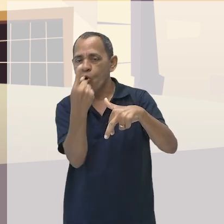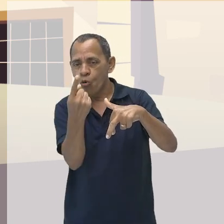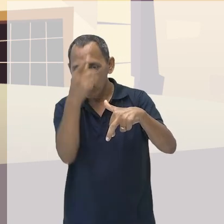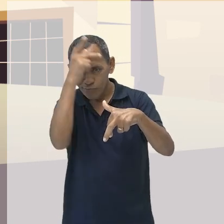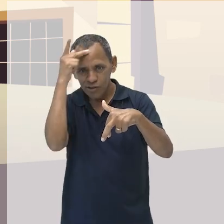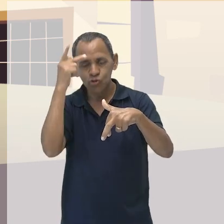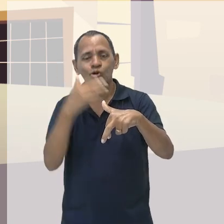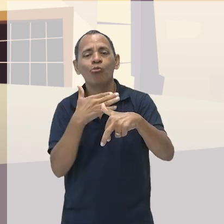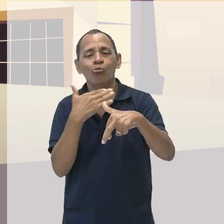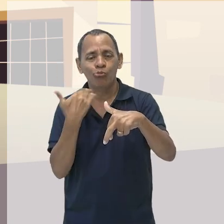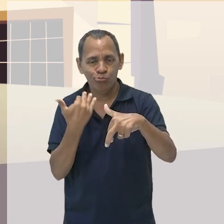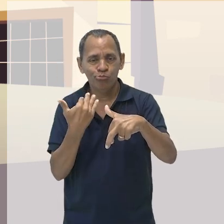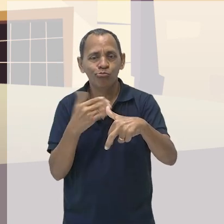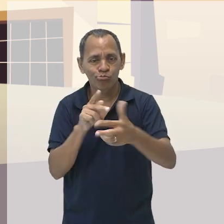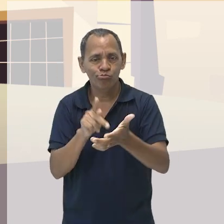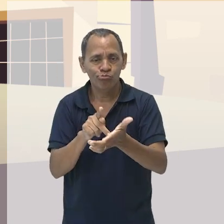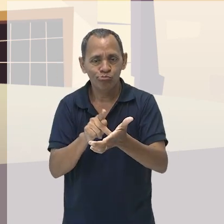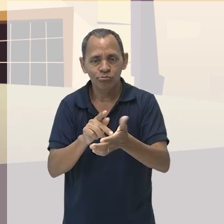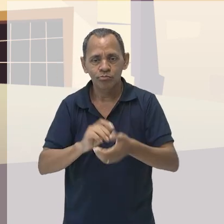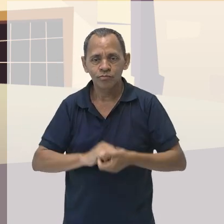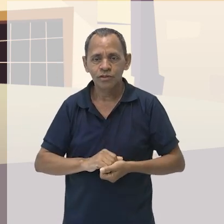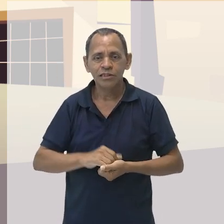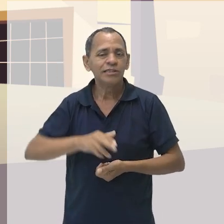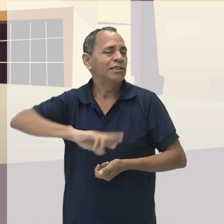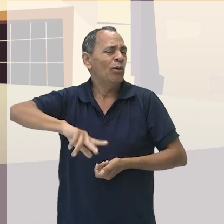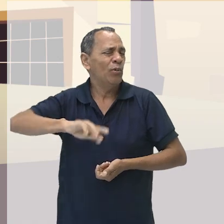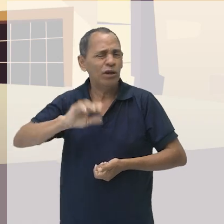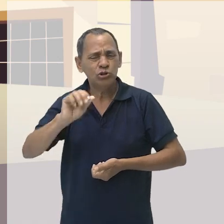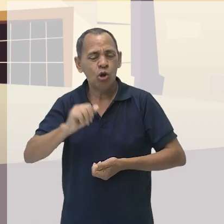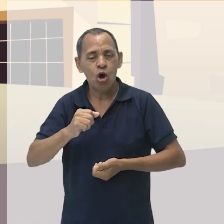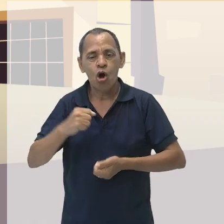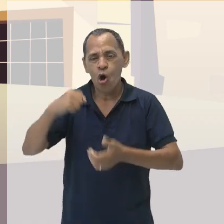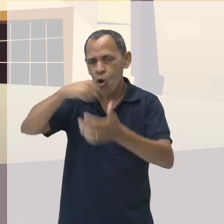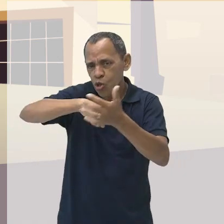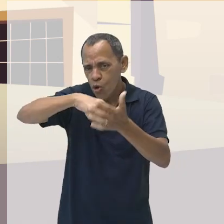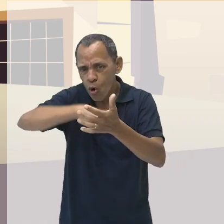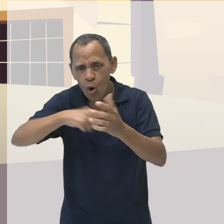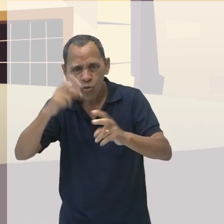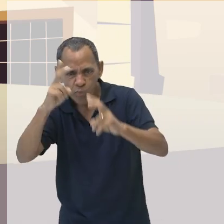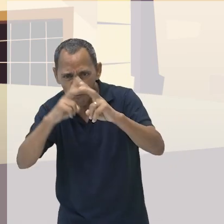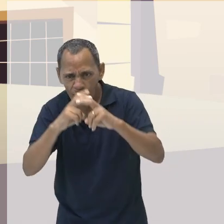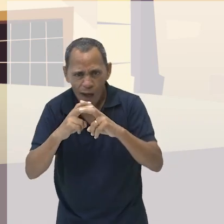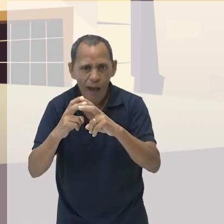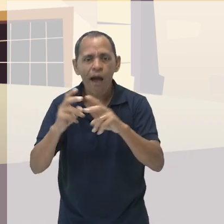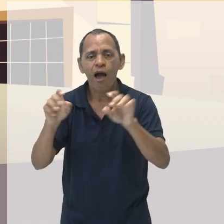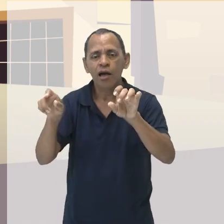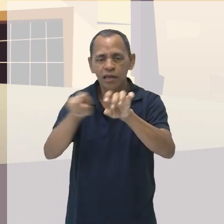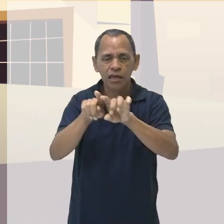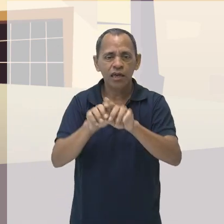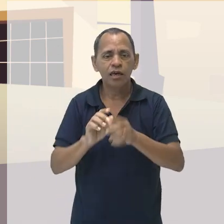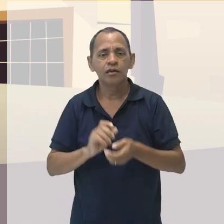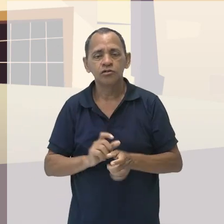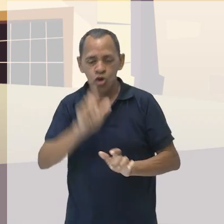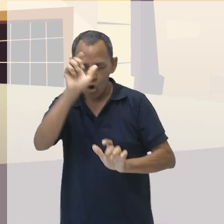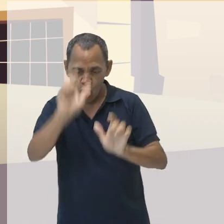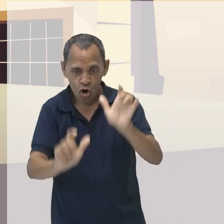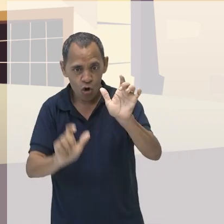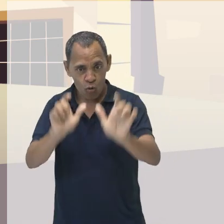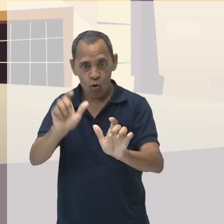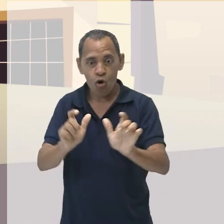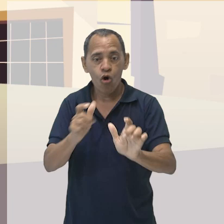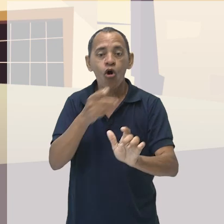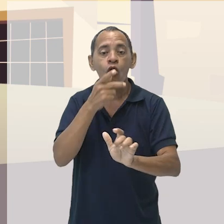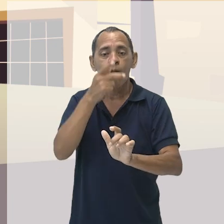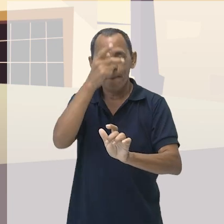morria. Não somente combate entre homens contra homens, como também de homens contra